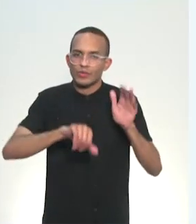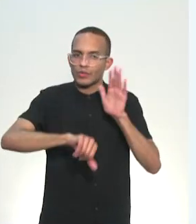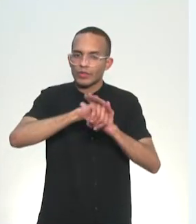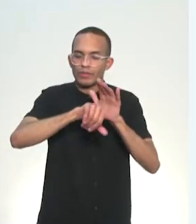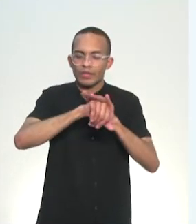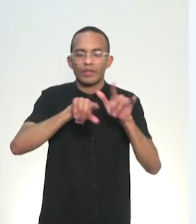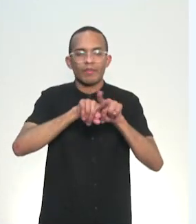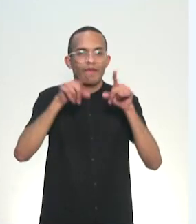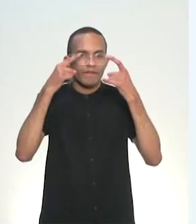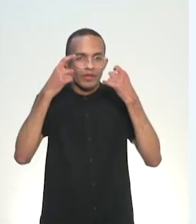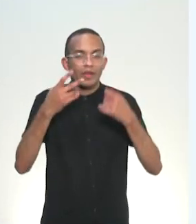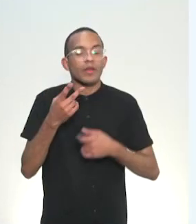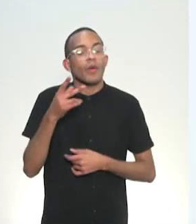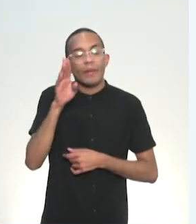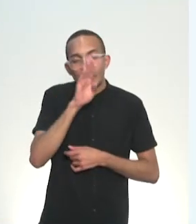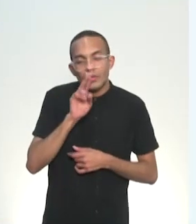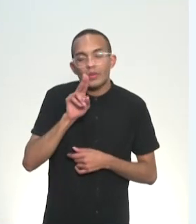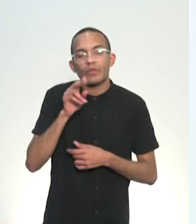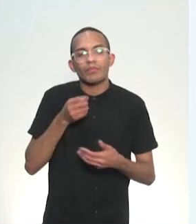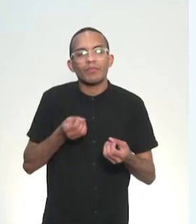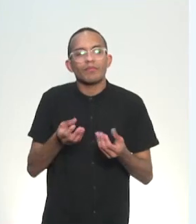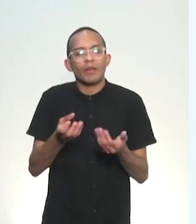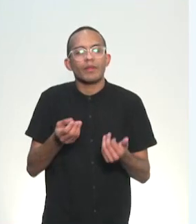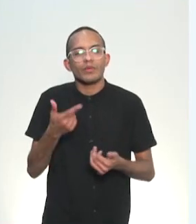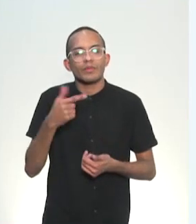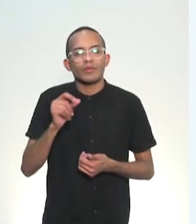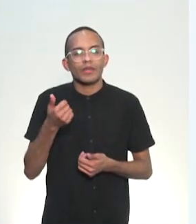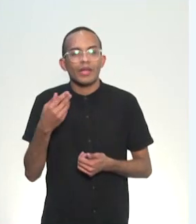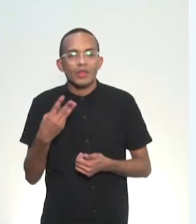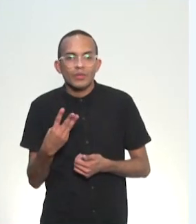e da Violência, o Brasil gastou, em 2014,